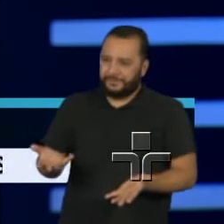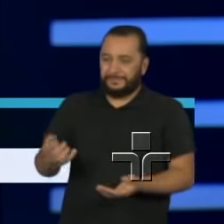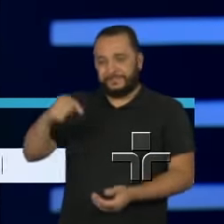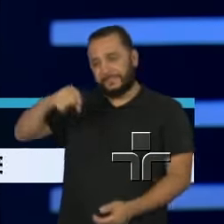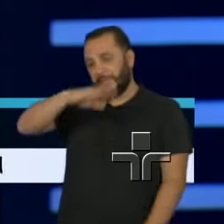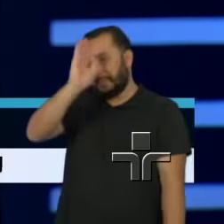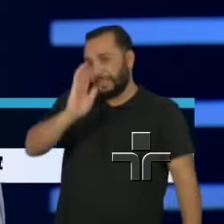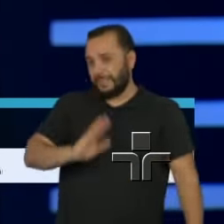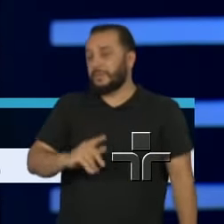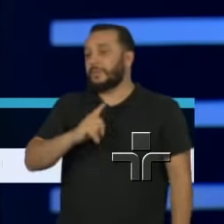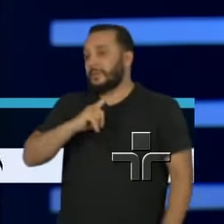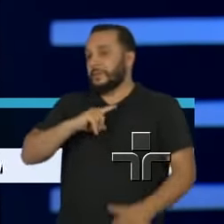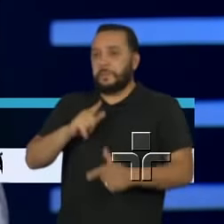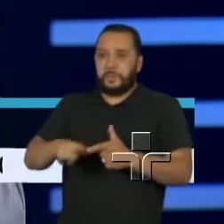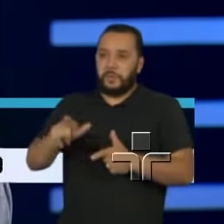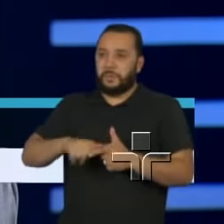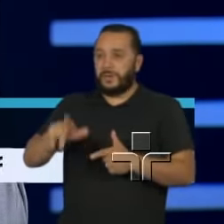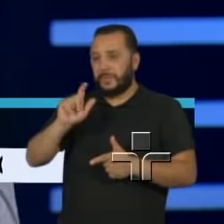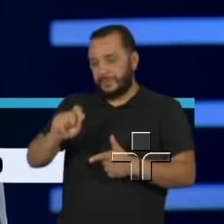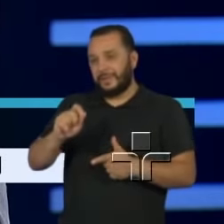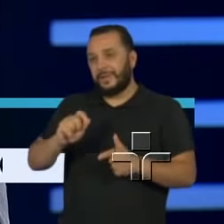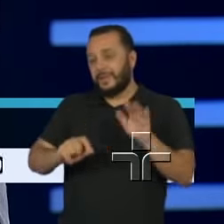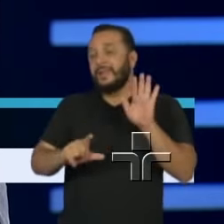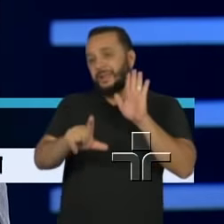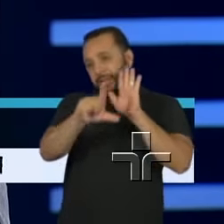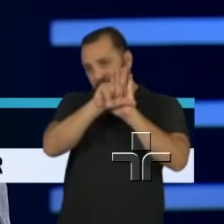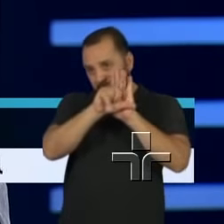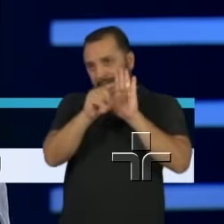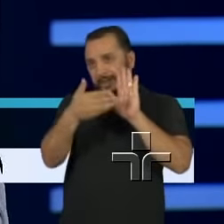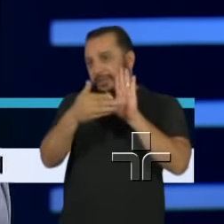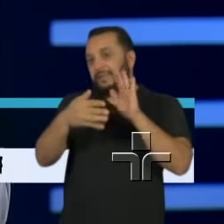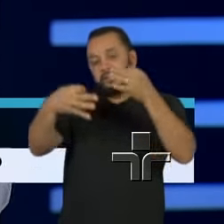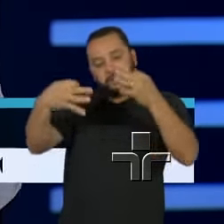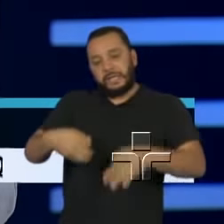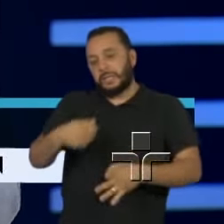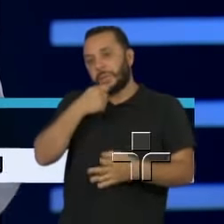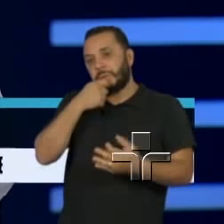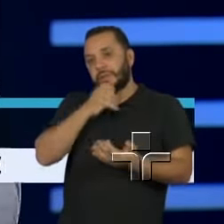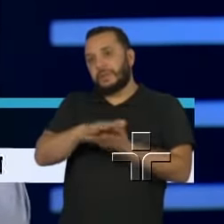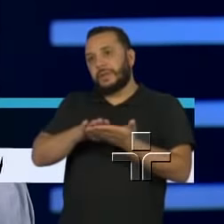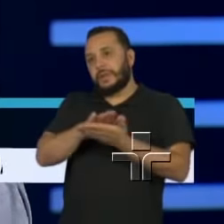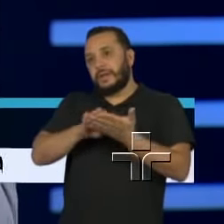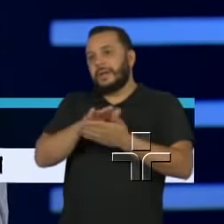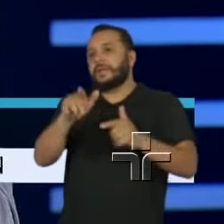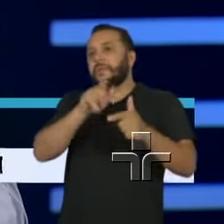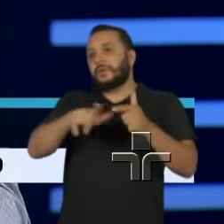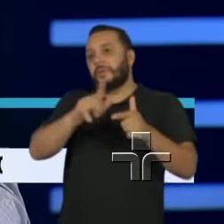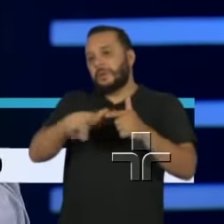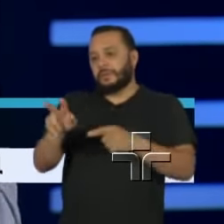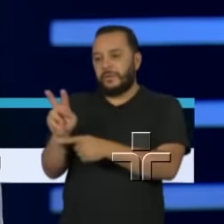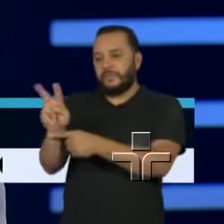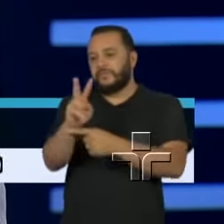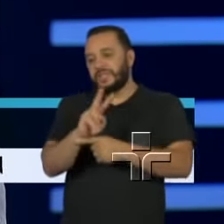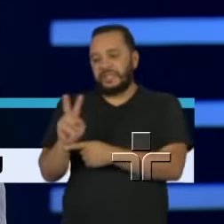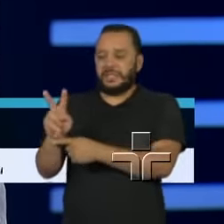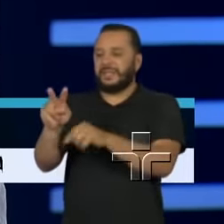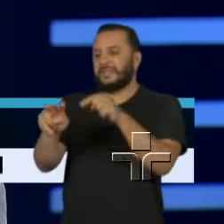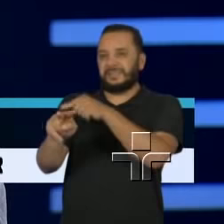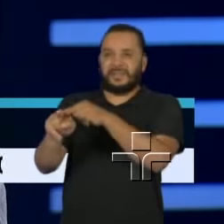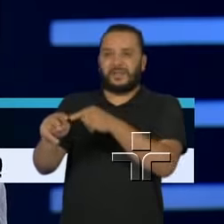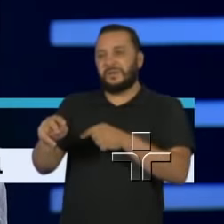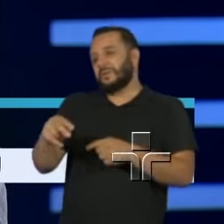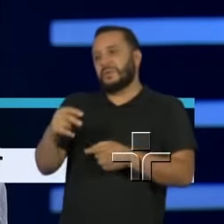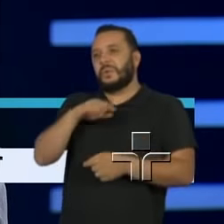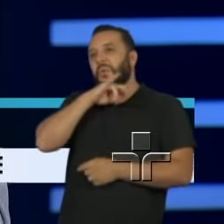nós temos um problema de regulação, que não está bem definido, nós temos um problema de fiscalização, que também não está bem